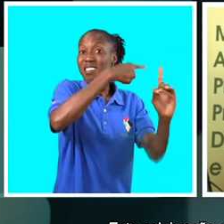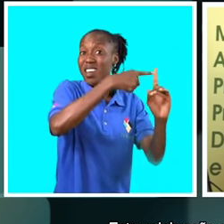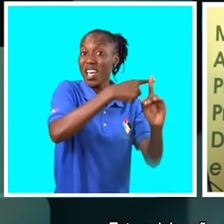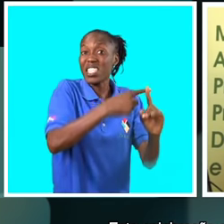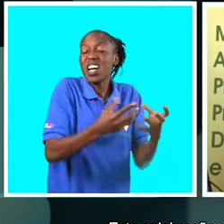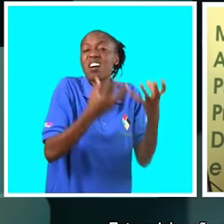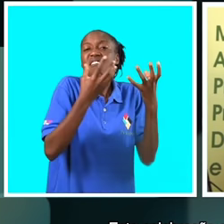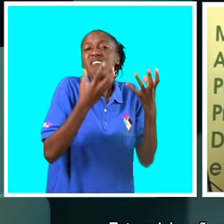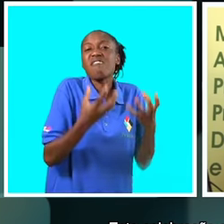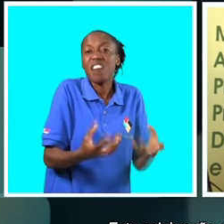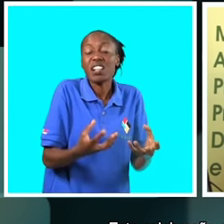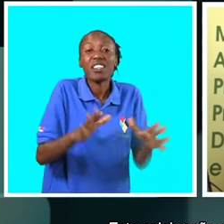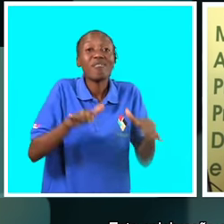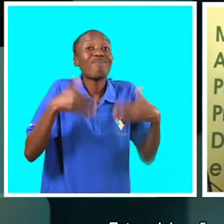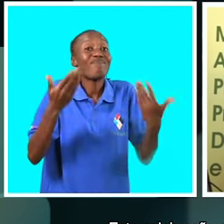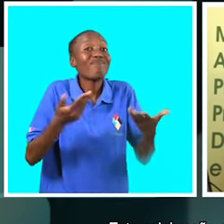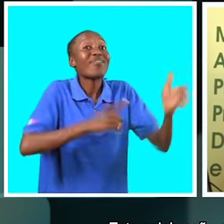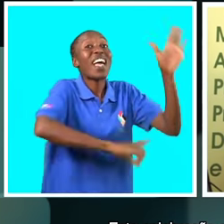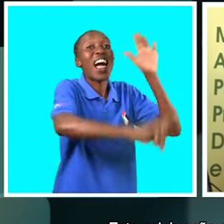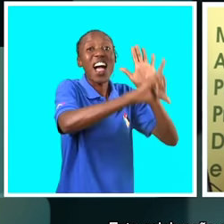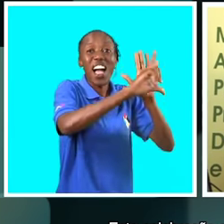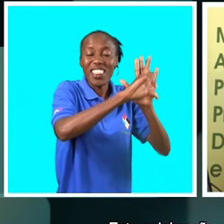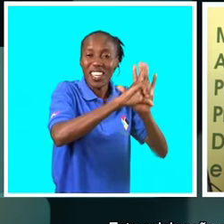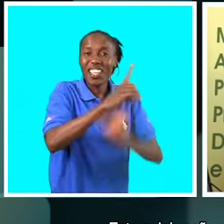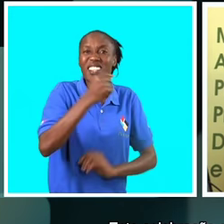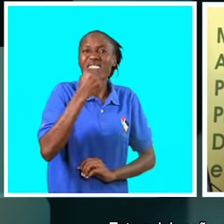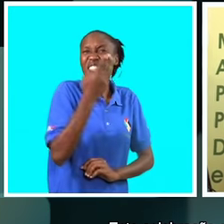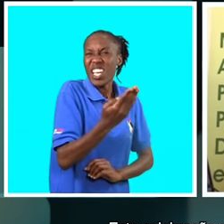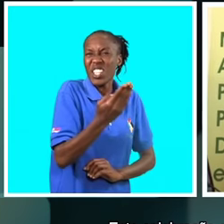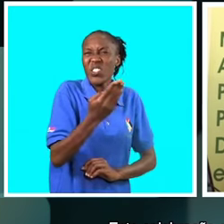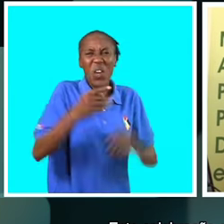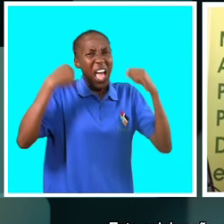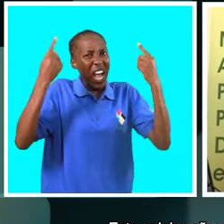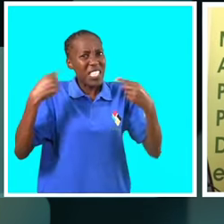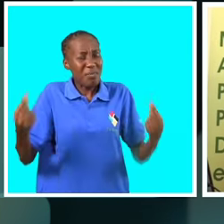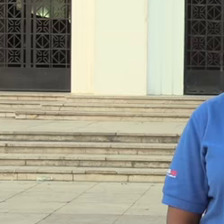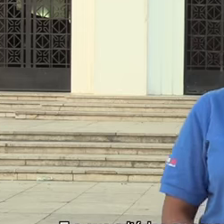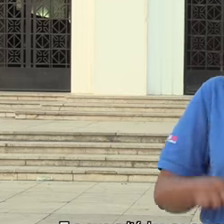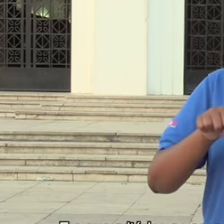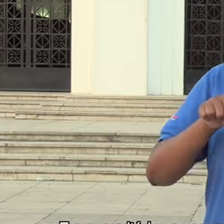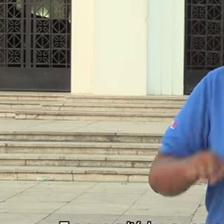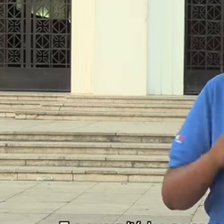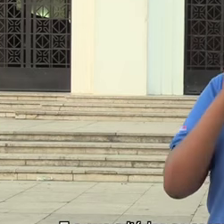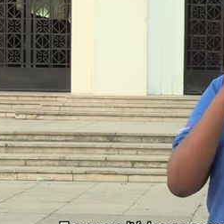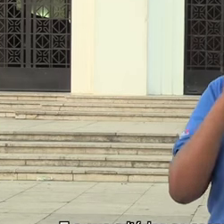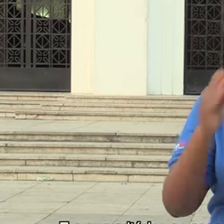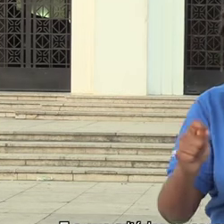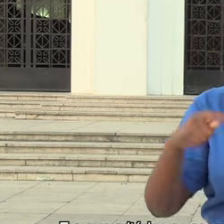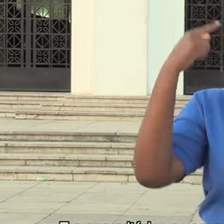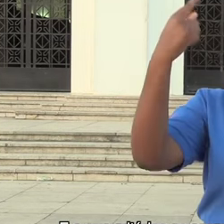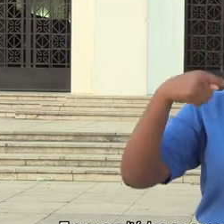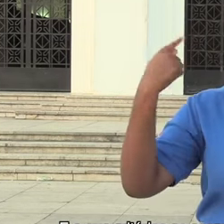feita na igreja, não tem, em termos jurídicos, o valor de um casamento. E a que